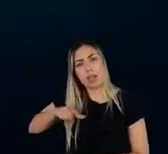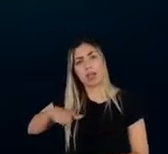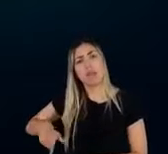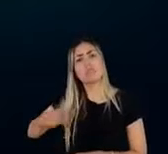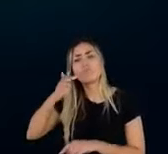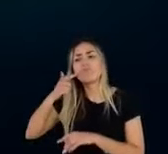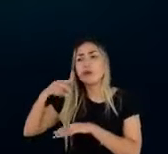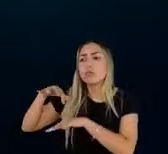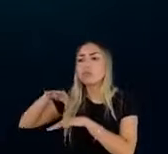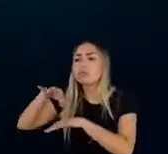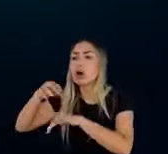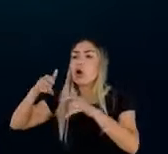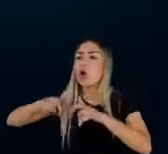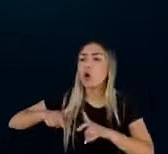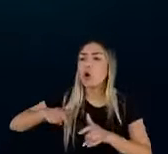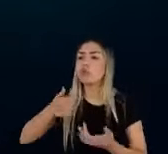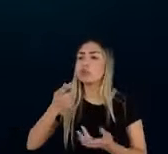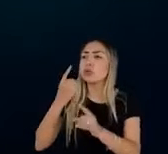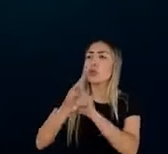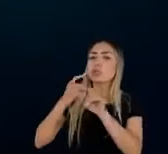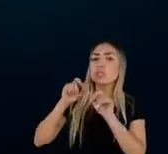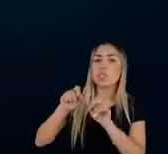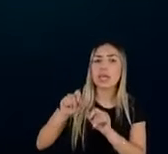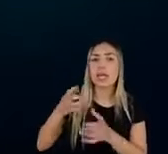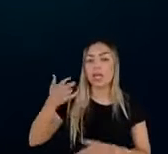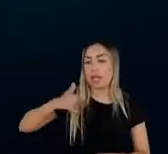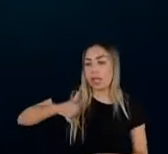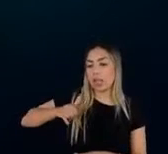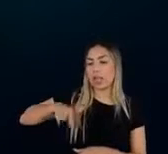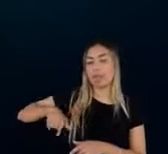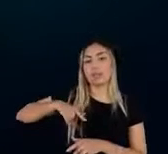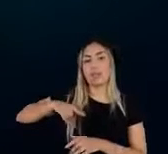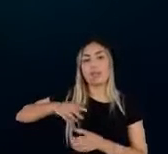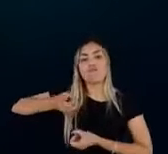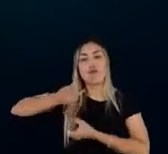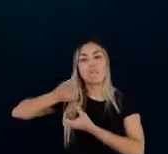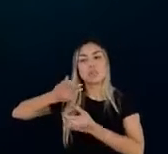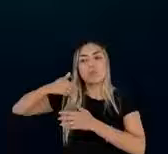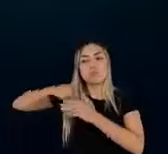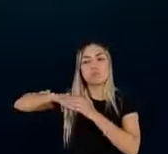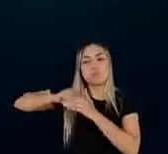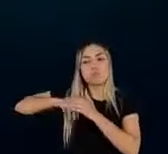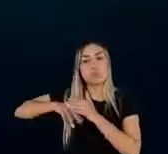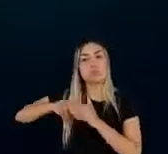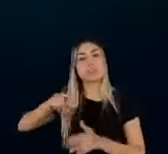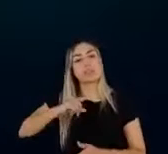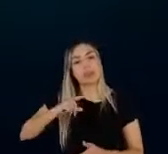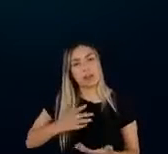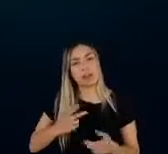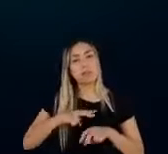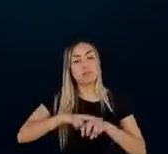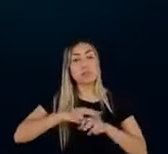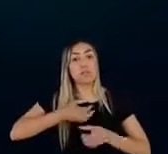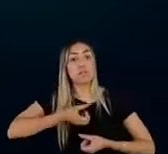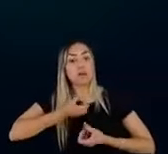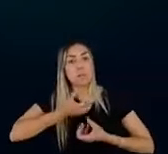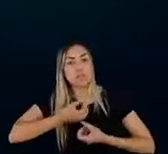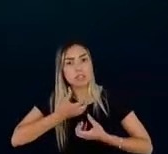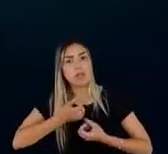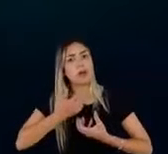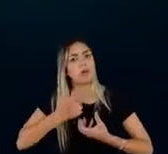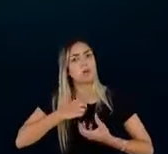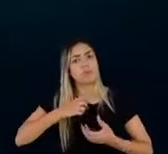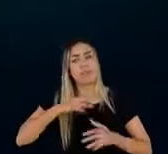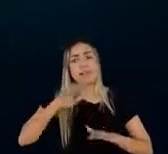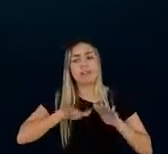vai com quem você encontra quem que liga para você e assim por diante então a coleta de dados acontece inclusive no mundo